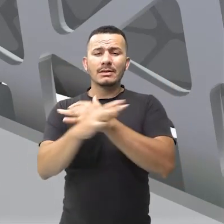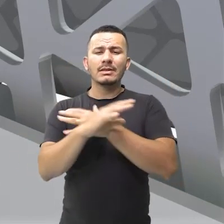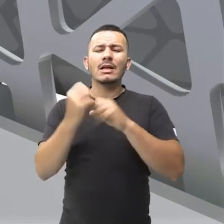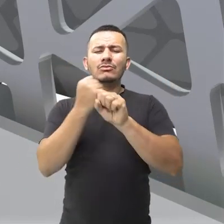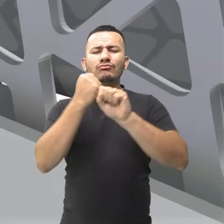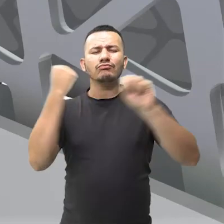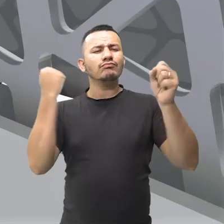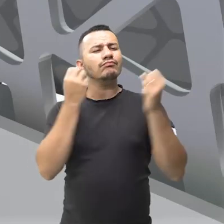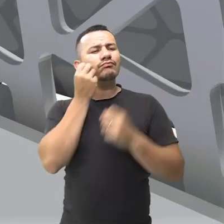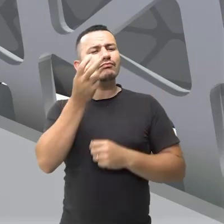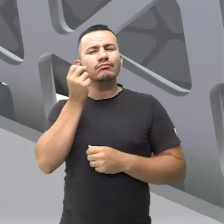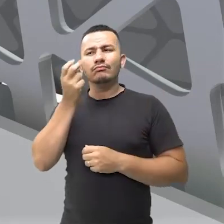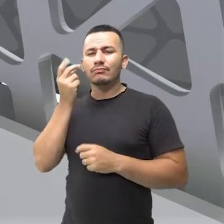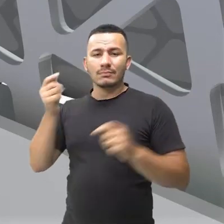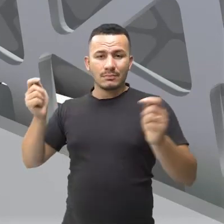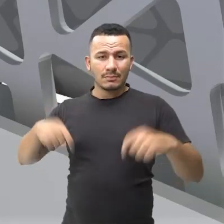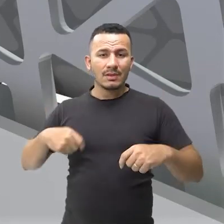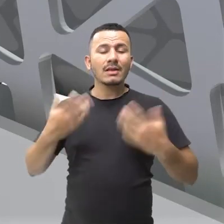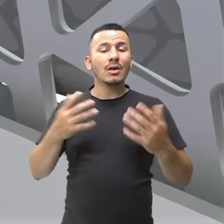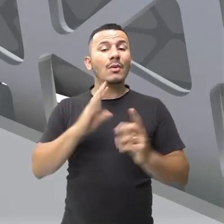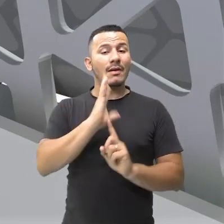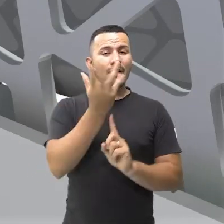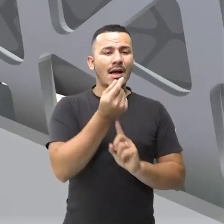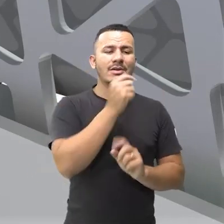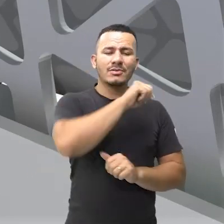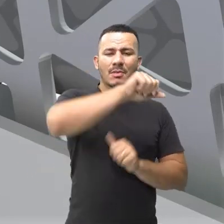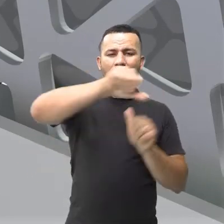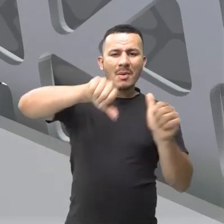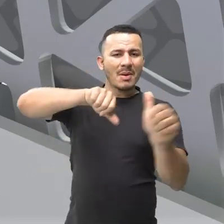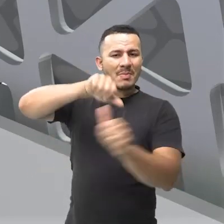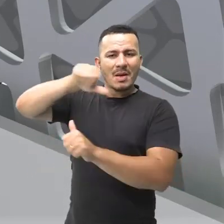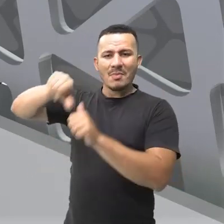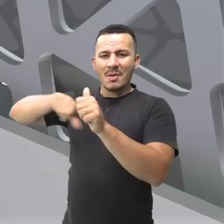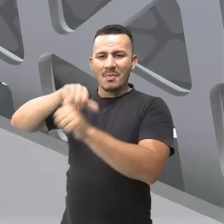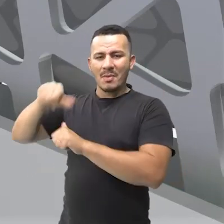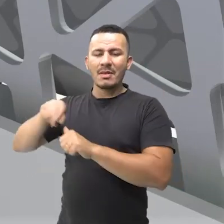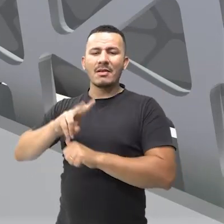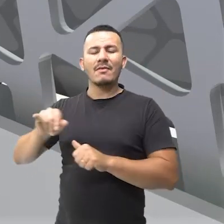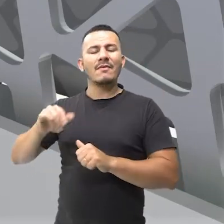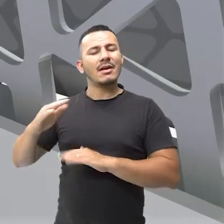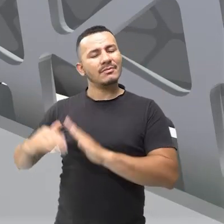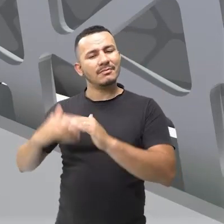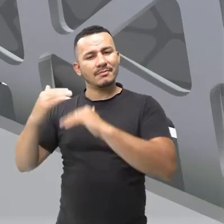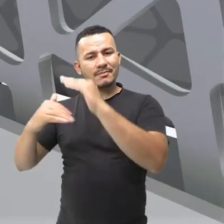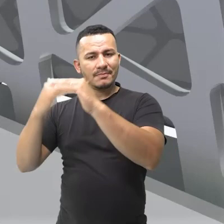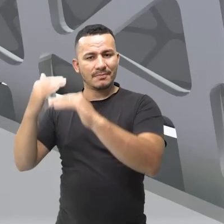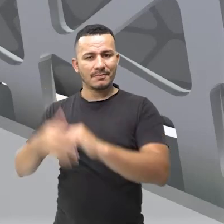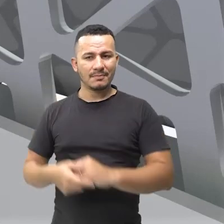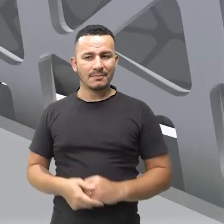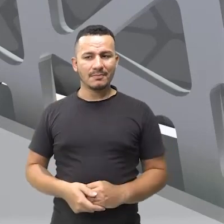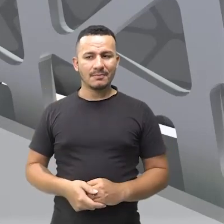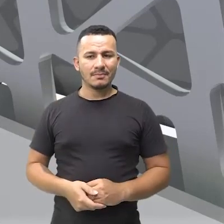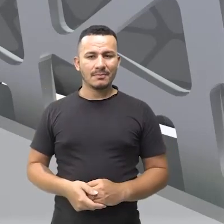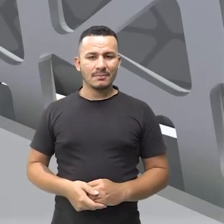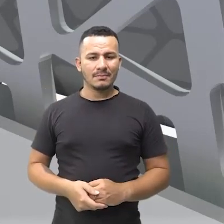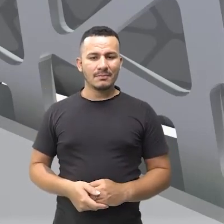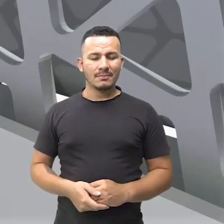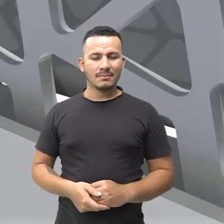cidades. Então, a arte ela vai modificando conforme a civilização.